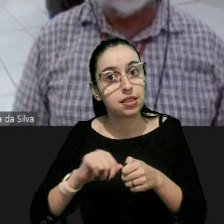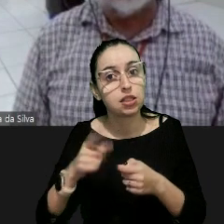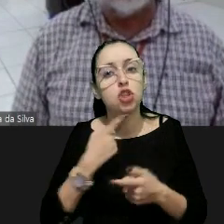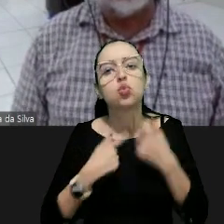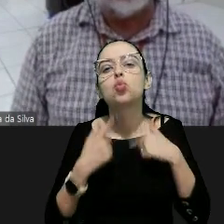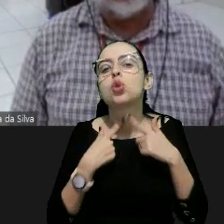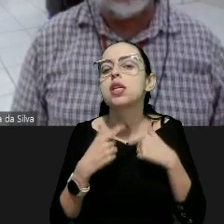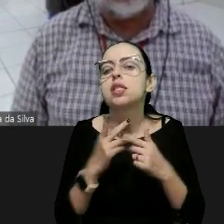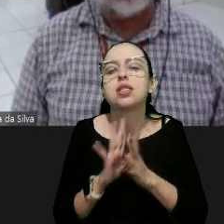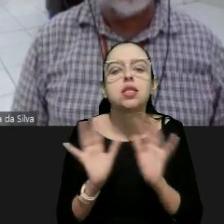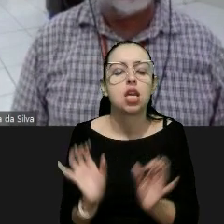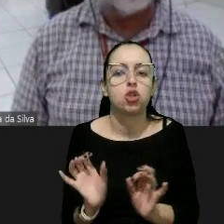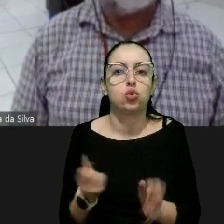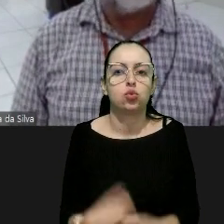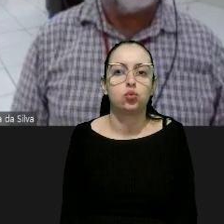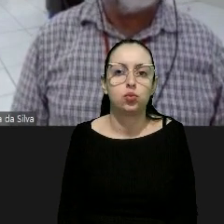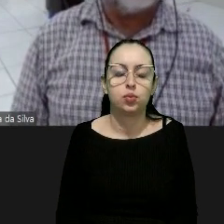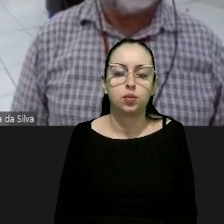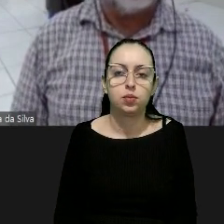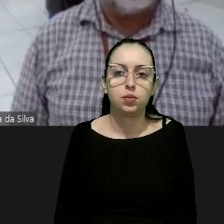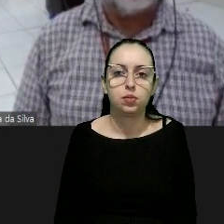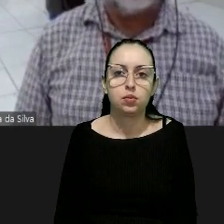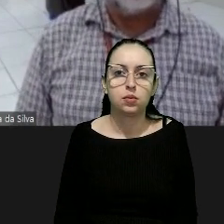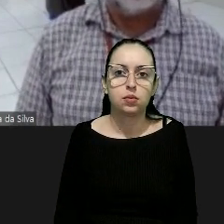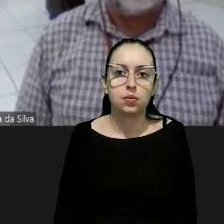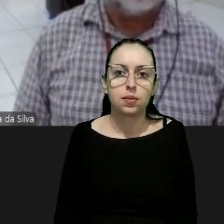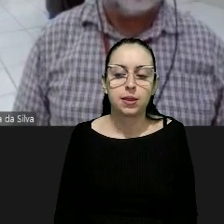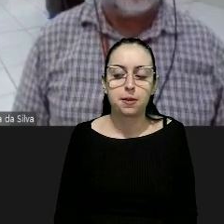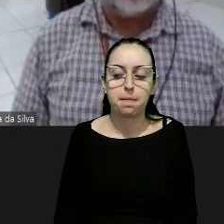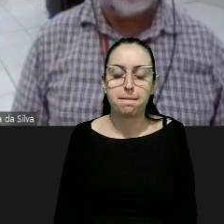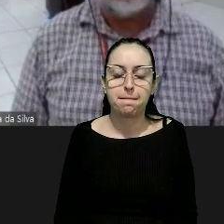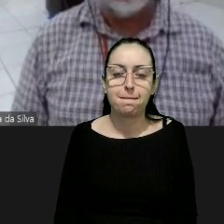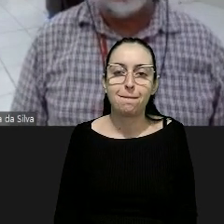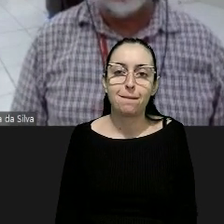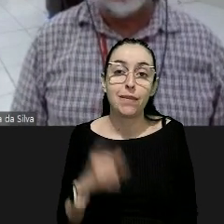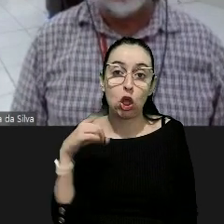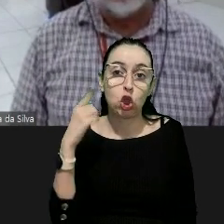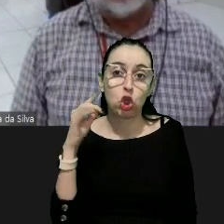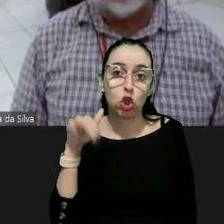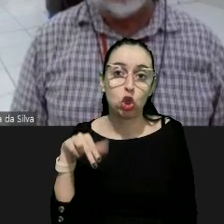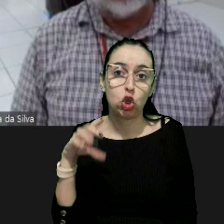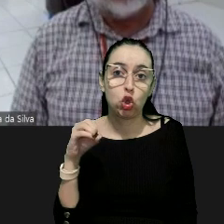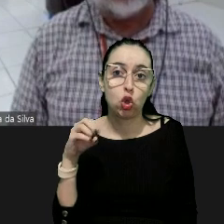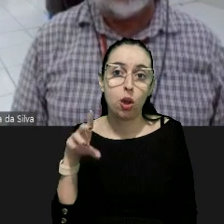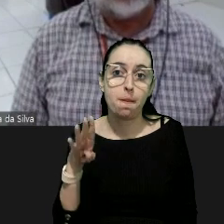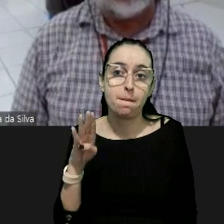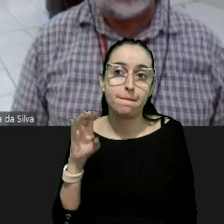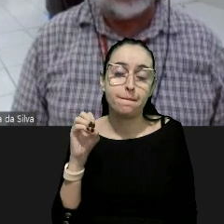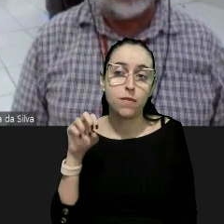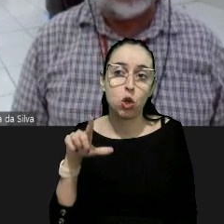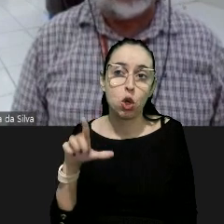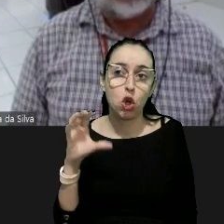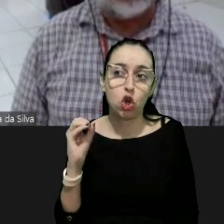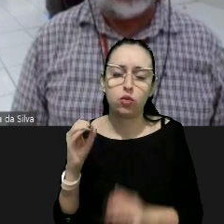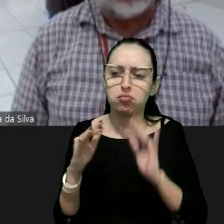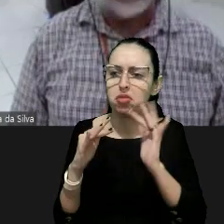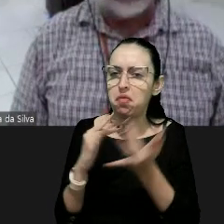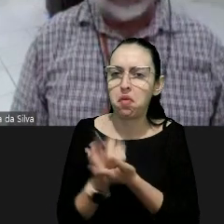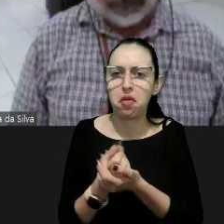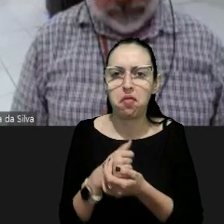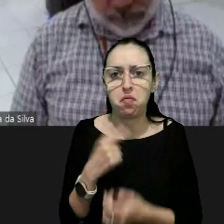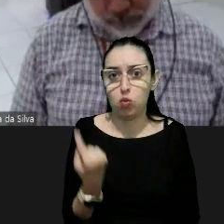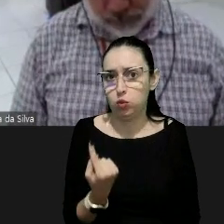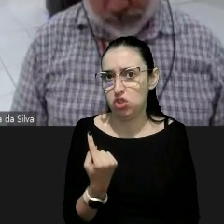e fazer o que te dá tesão. O, o, o, o doutor Nobolo,